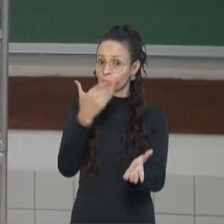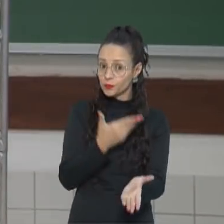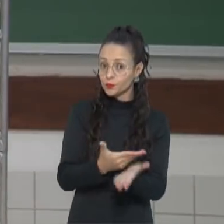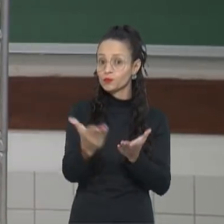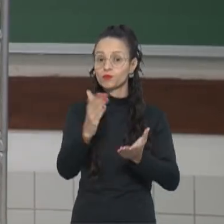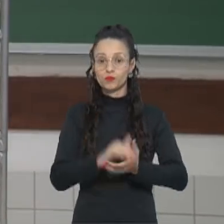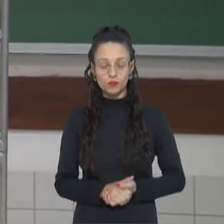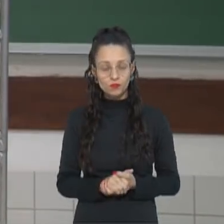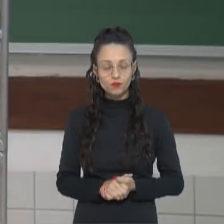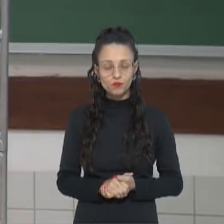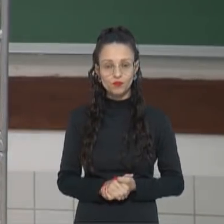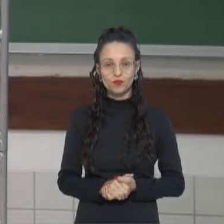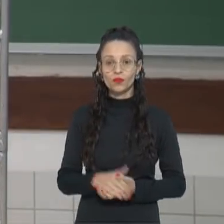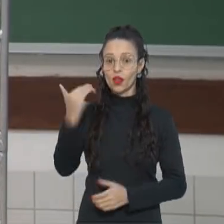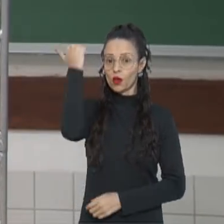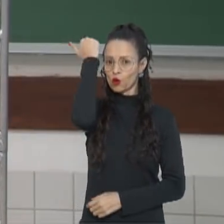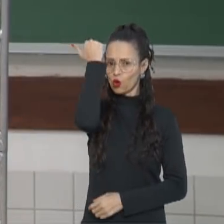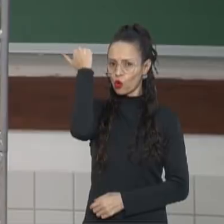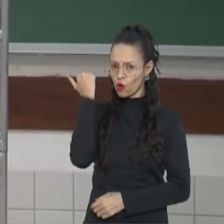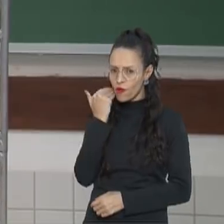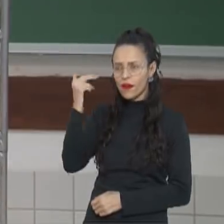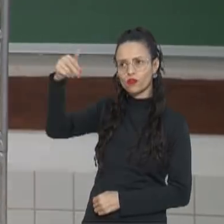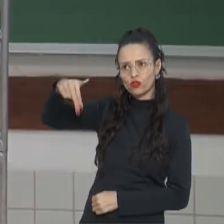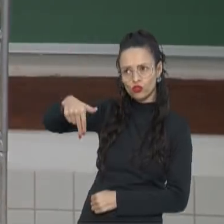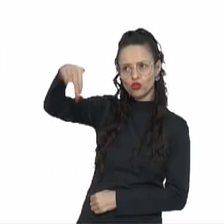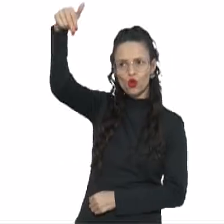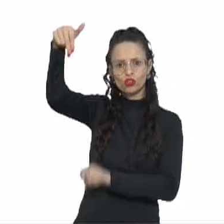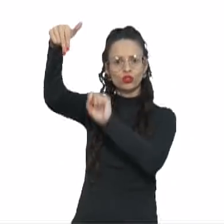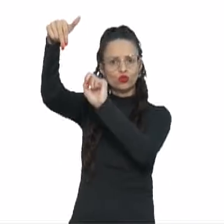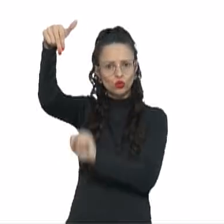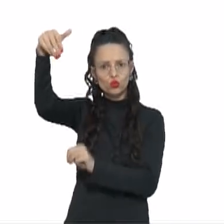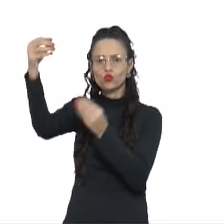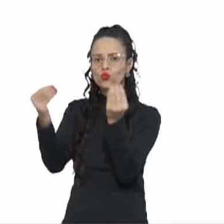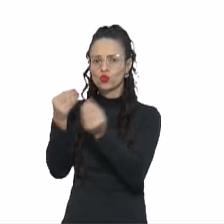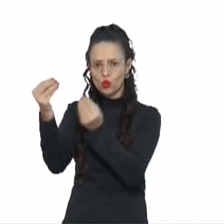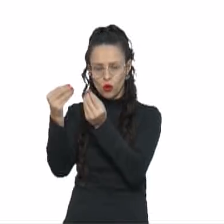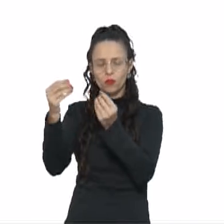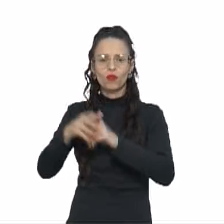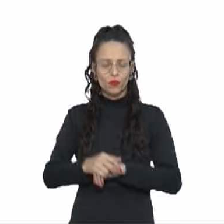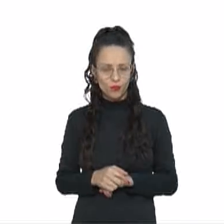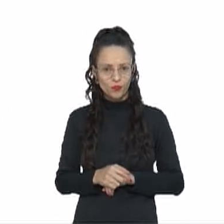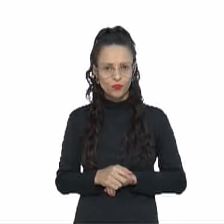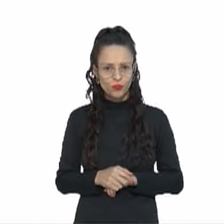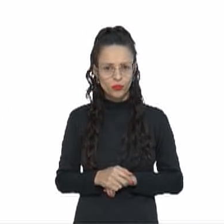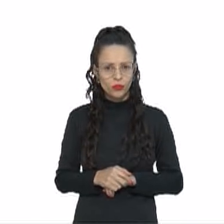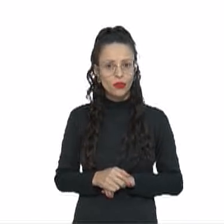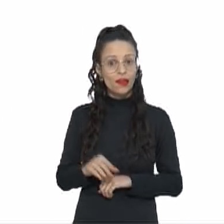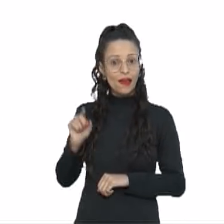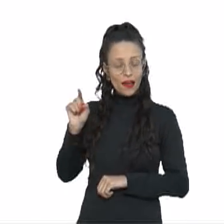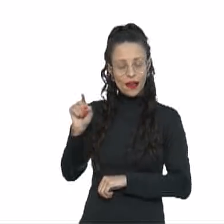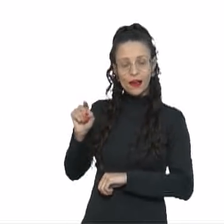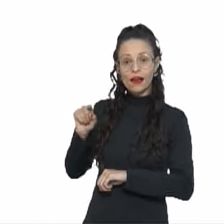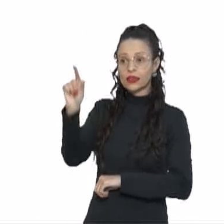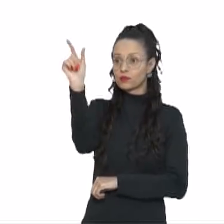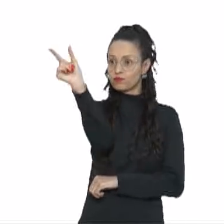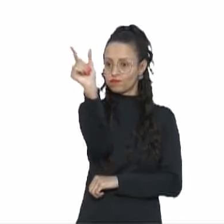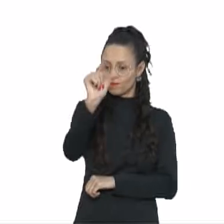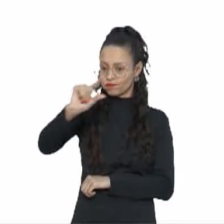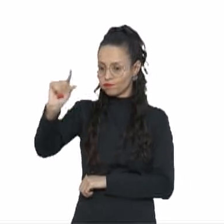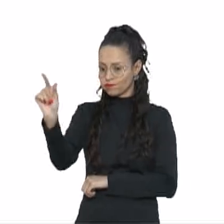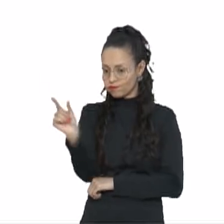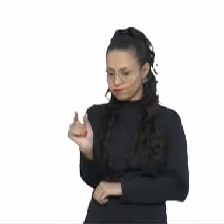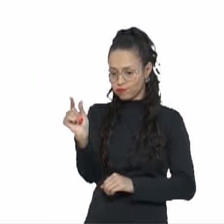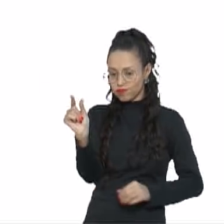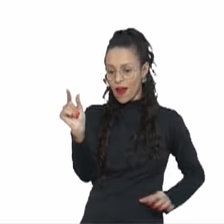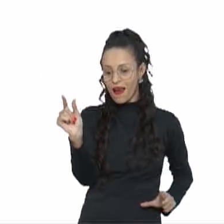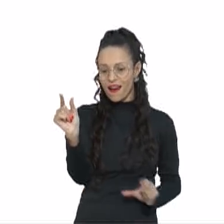as duas Coreias, a situação das duas Coreias. A Península da Coreia havia sido anexada pelo Japão